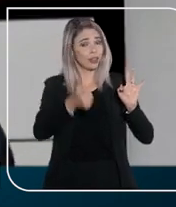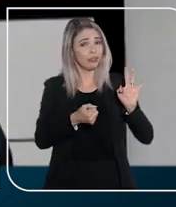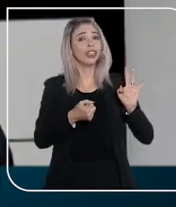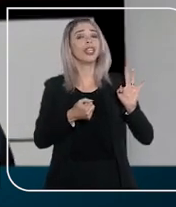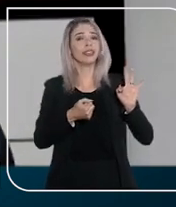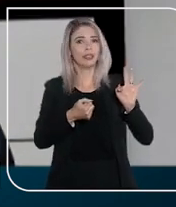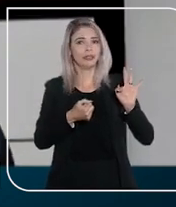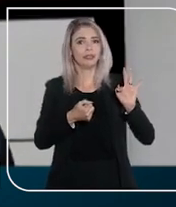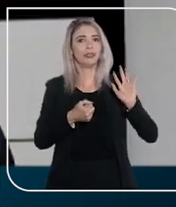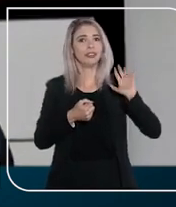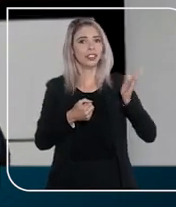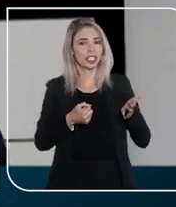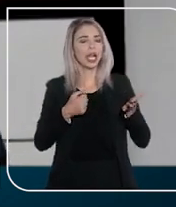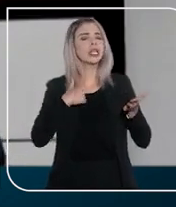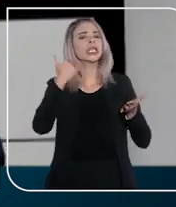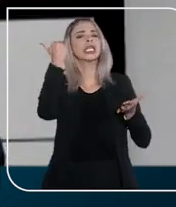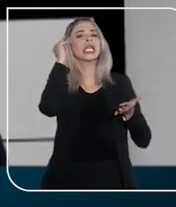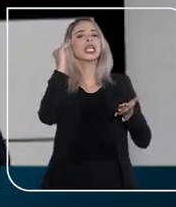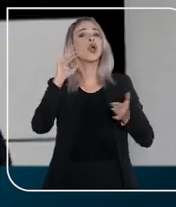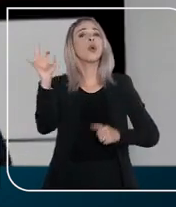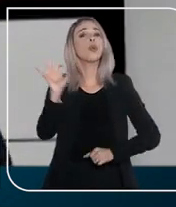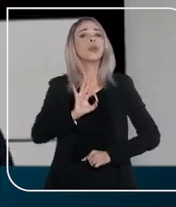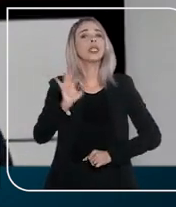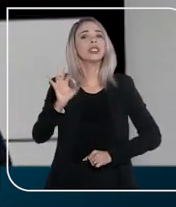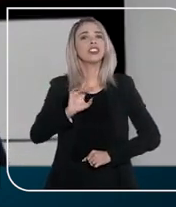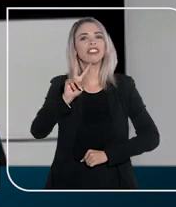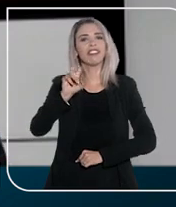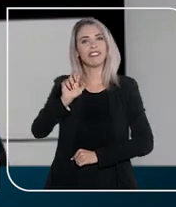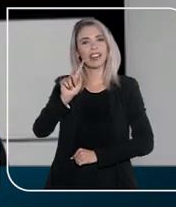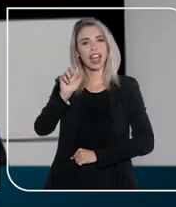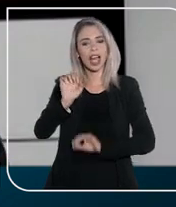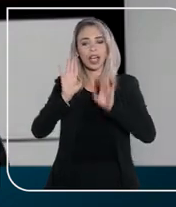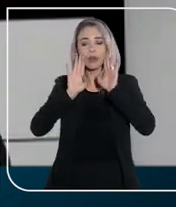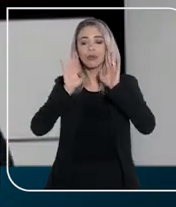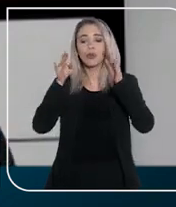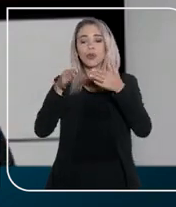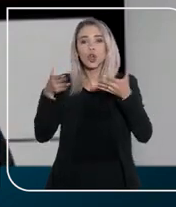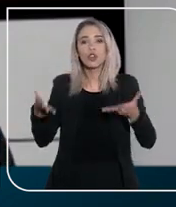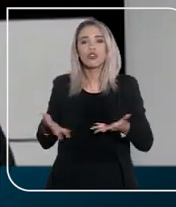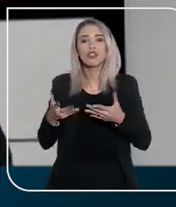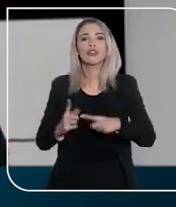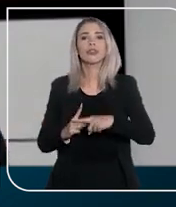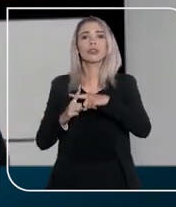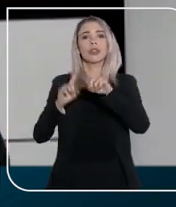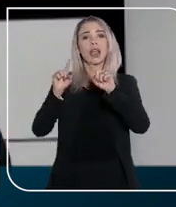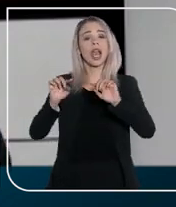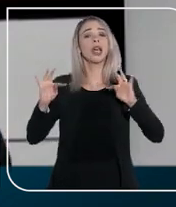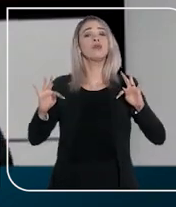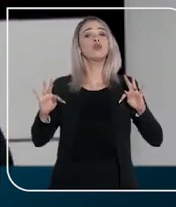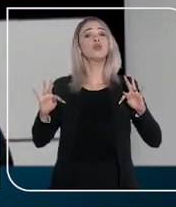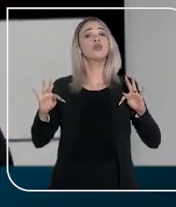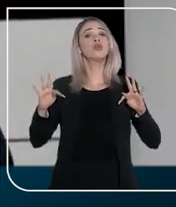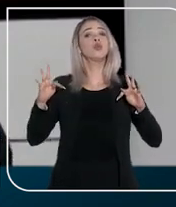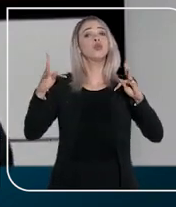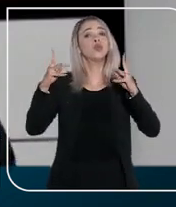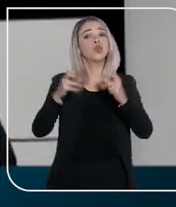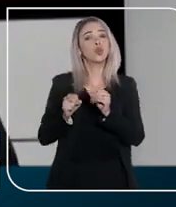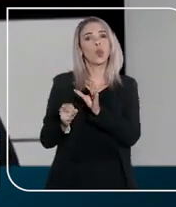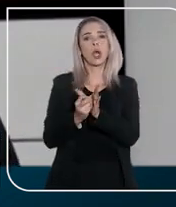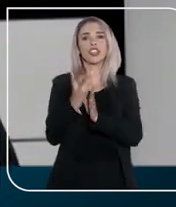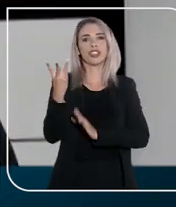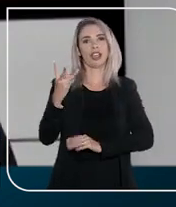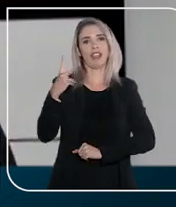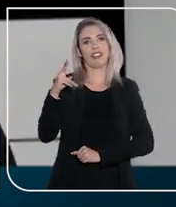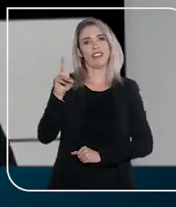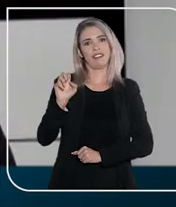eles interpretaram que o percentual de vagas destinadas à ação afirmativa, ele incide sobre a totalidade. Porque o